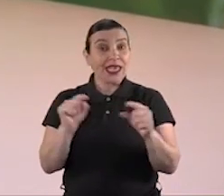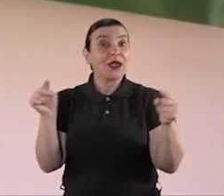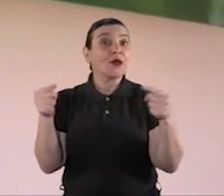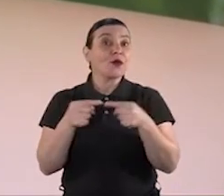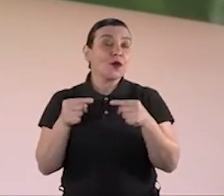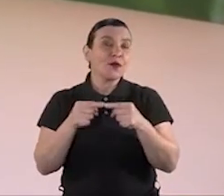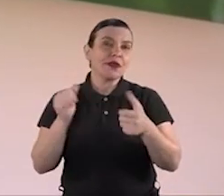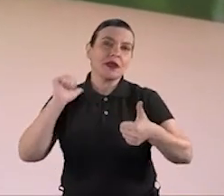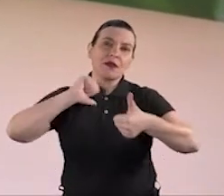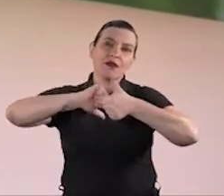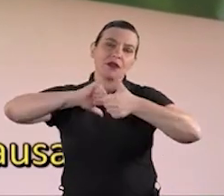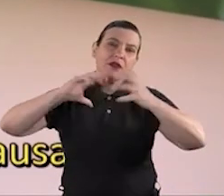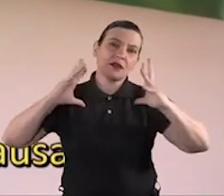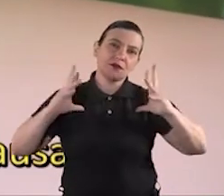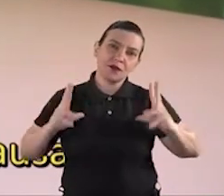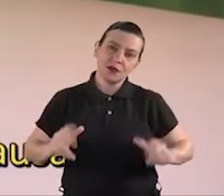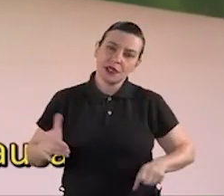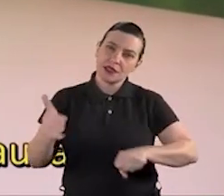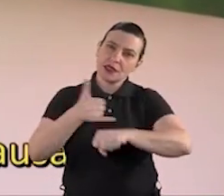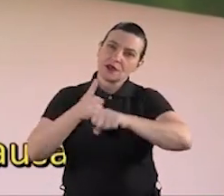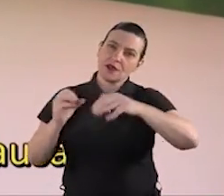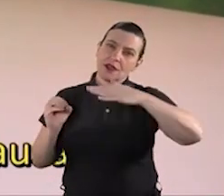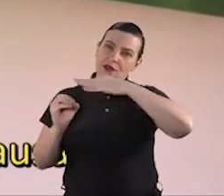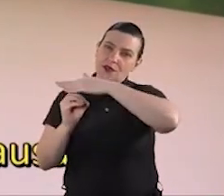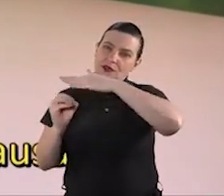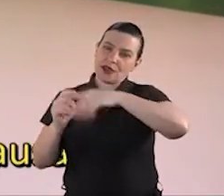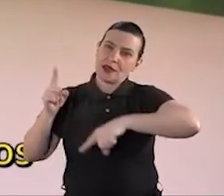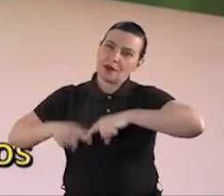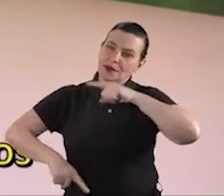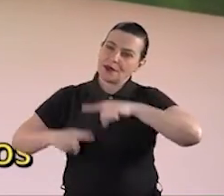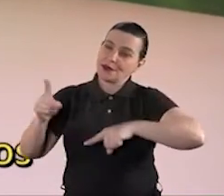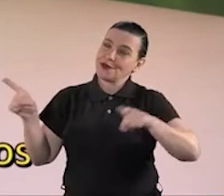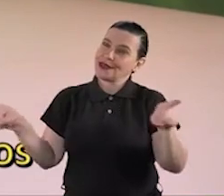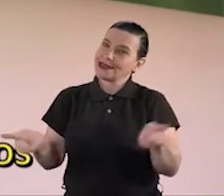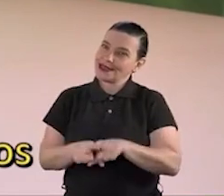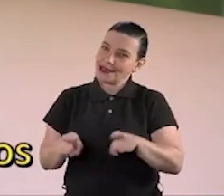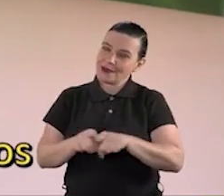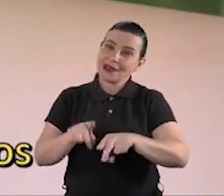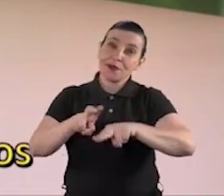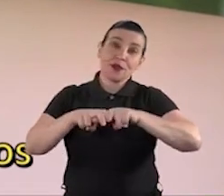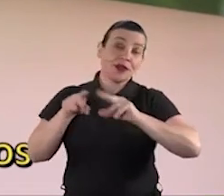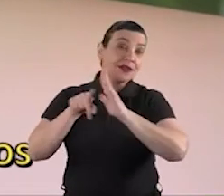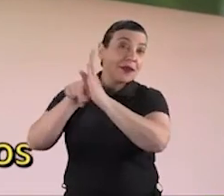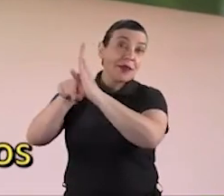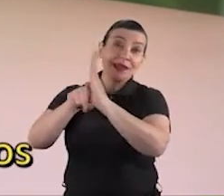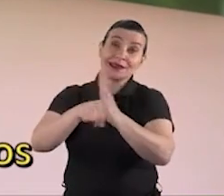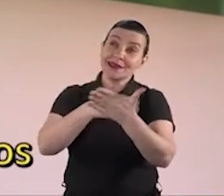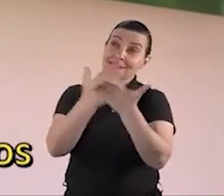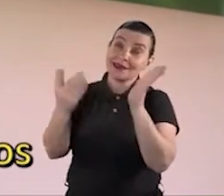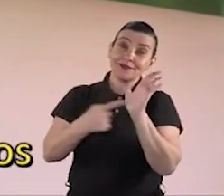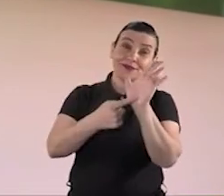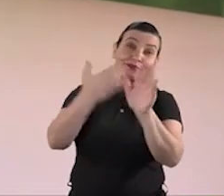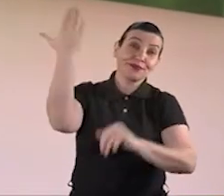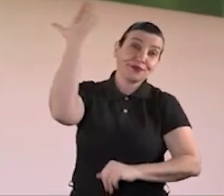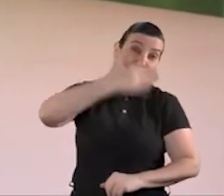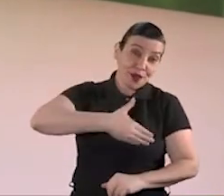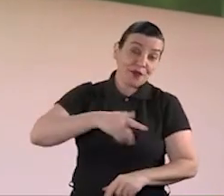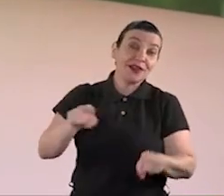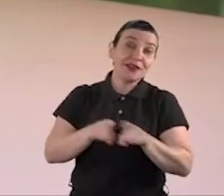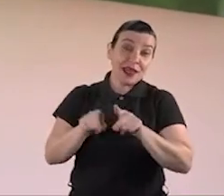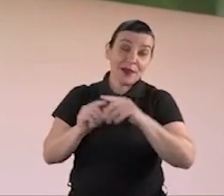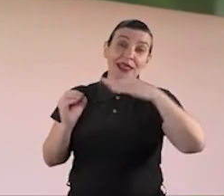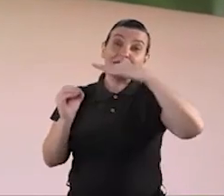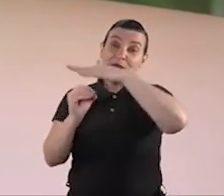não apenas pela qualidade pureza dos olhos da terra e de outros produtos mas também por causa das pesquisas realizadas por nós